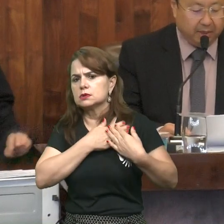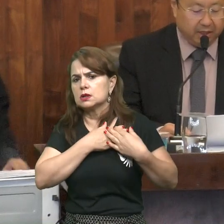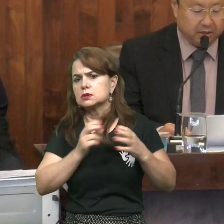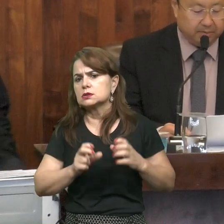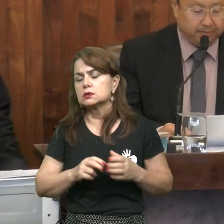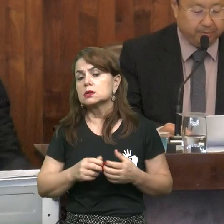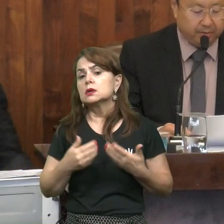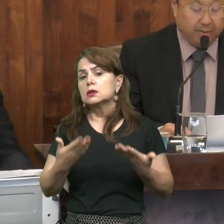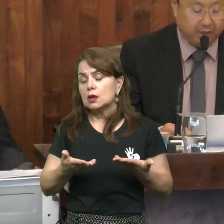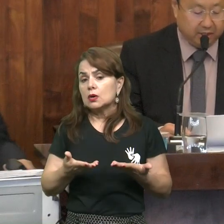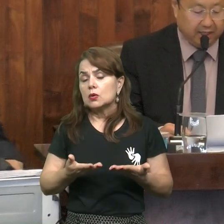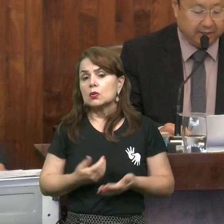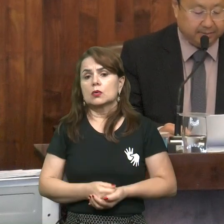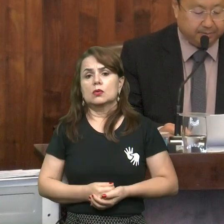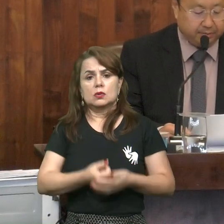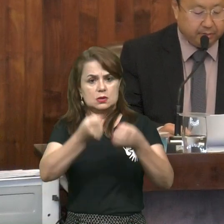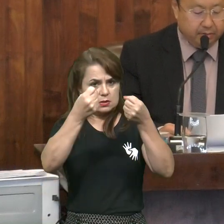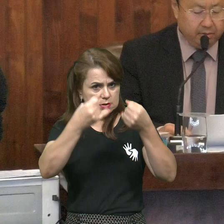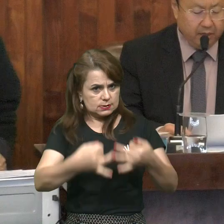relata abaixo.